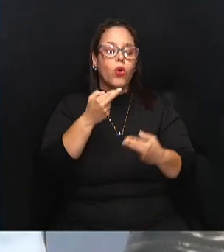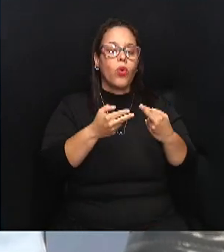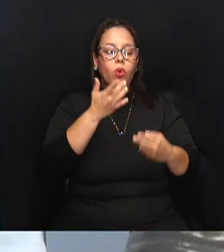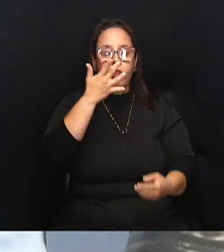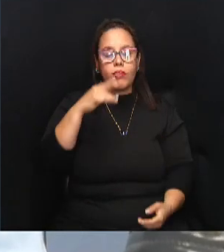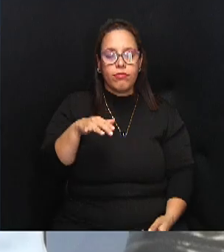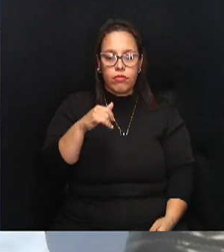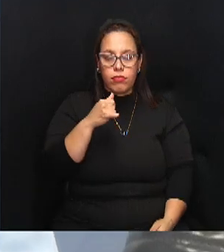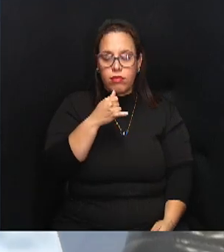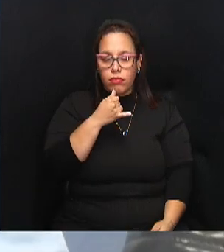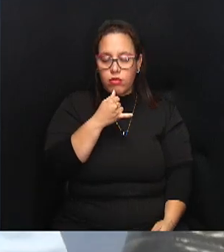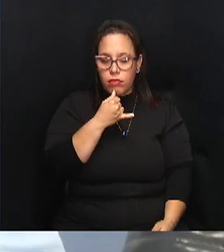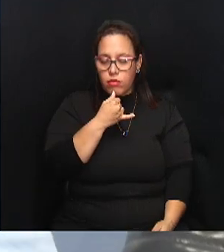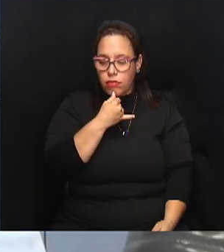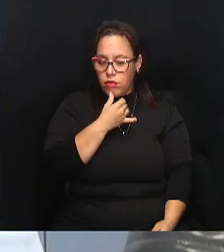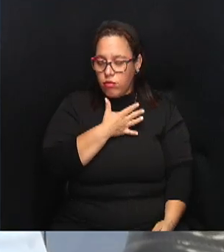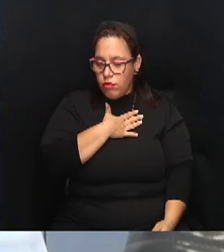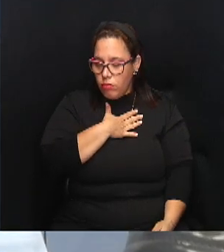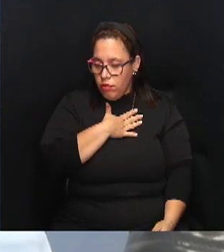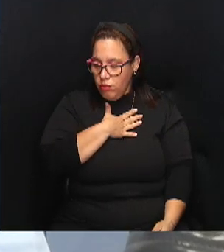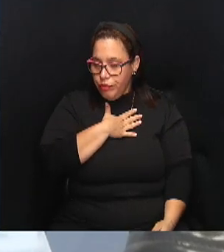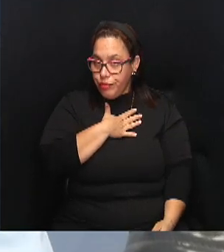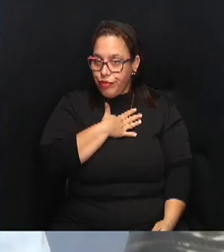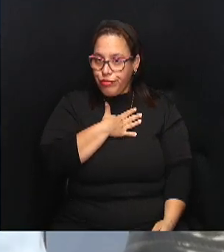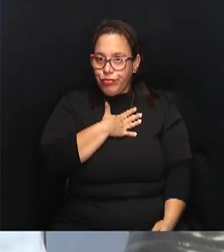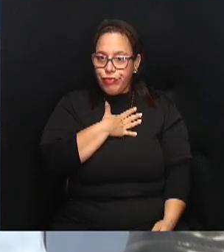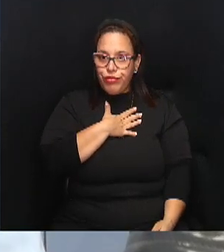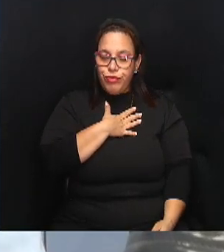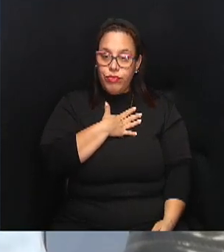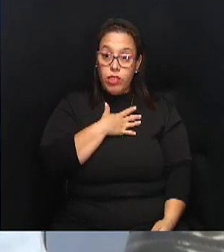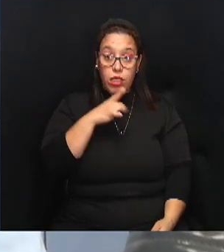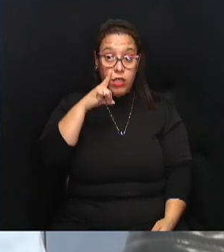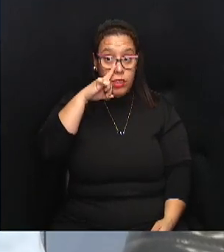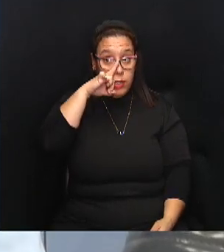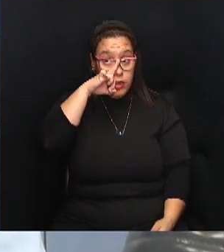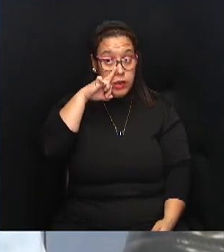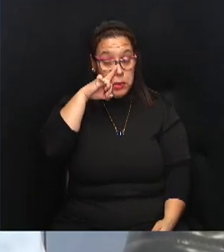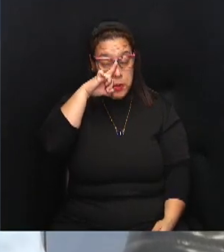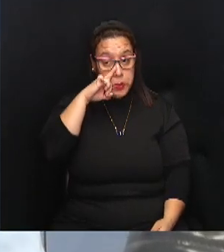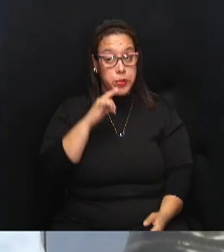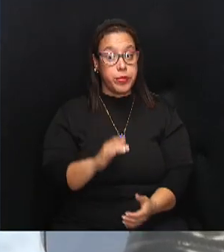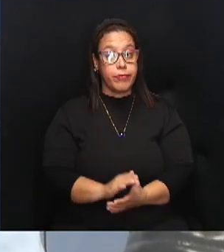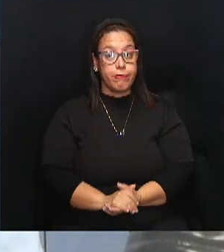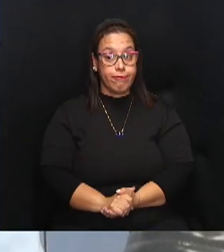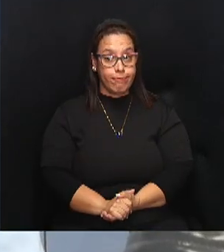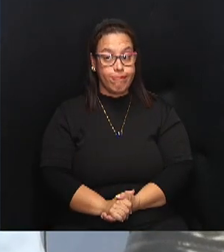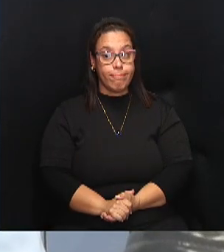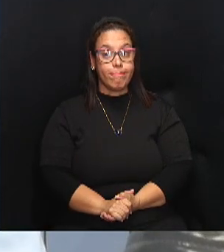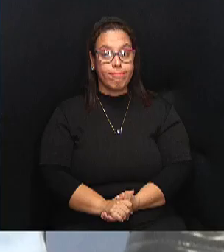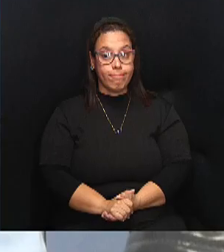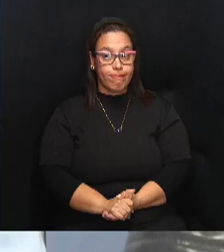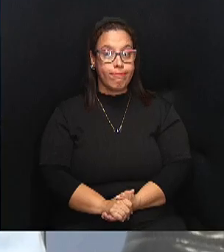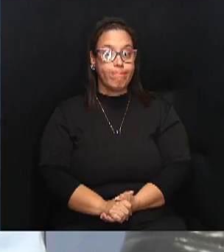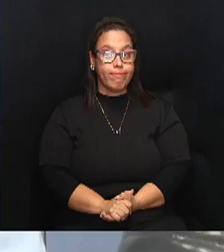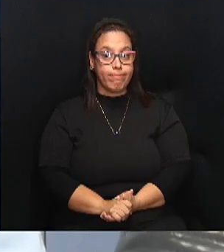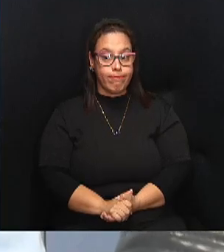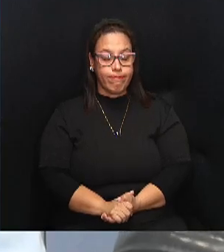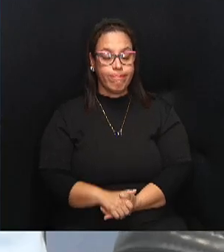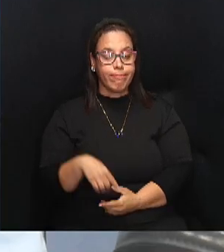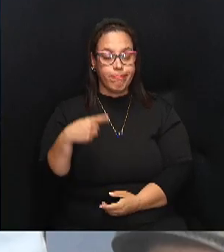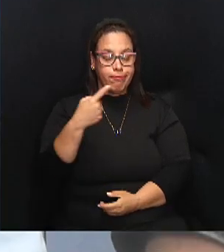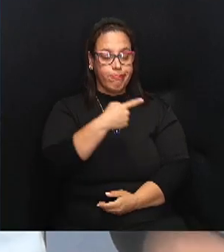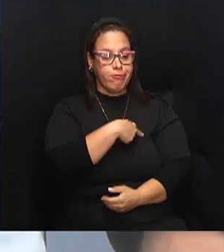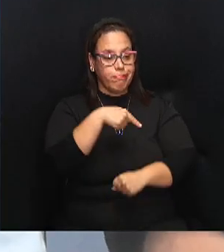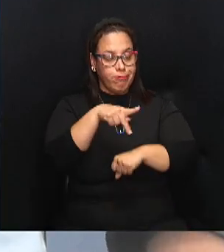triste, né? Isso mostra uma tendência perigosíssima que nós estamos vendo no nosso